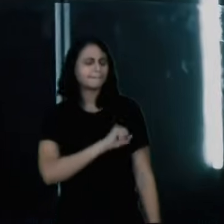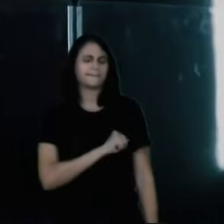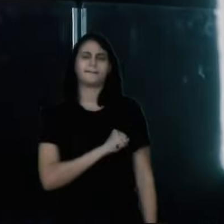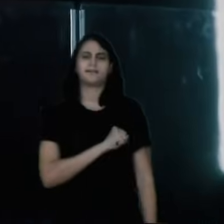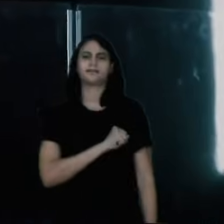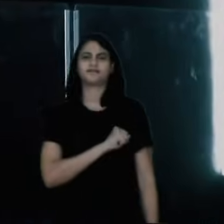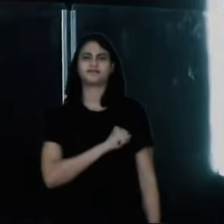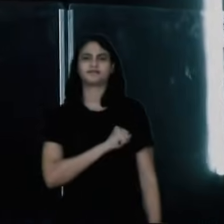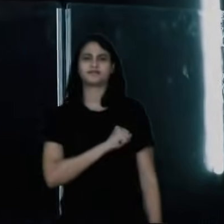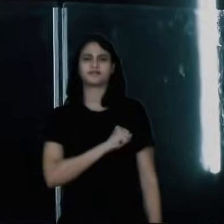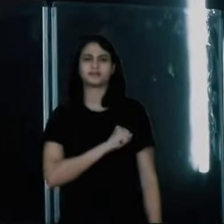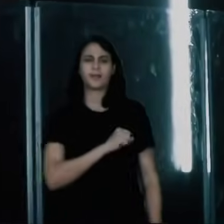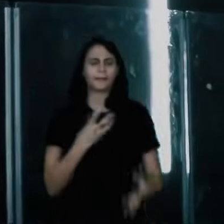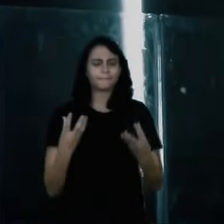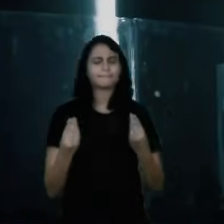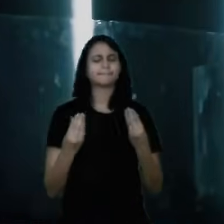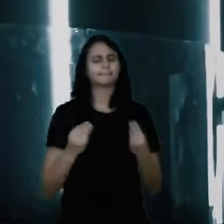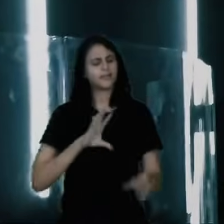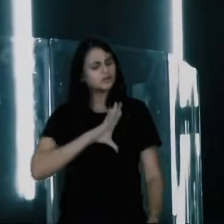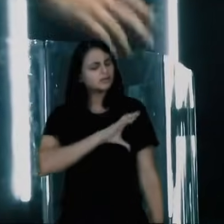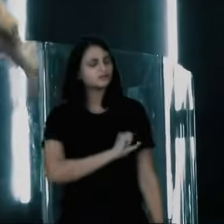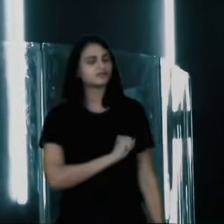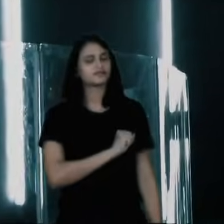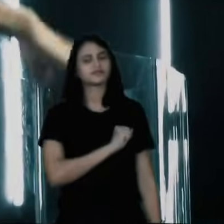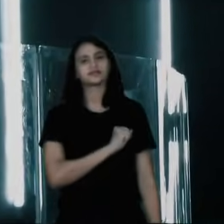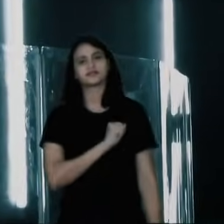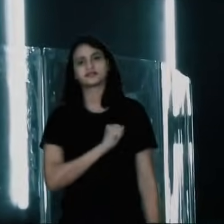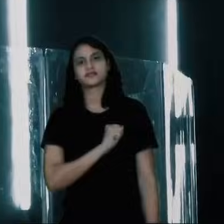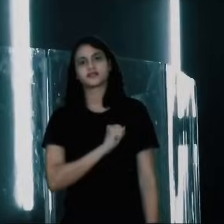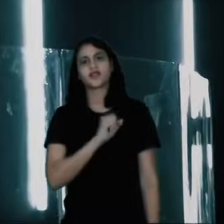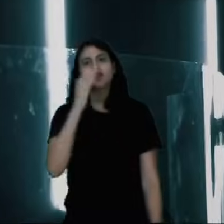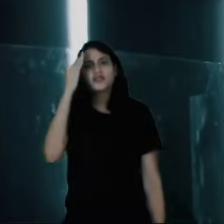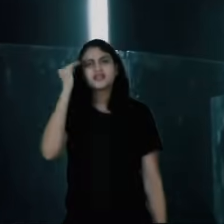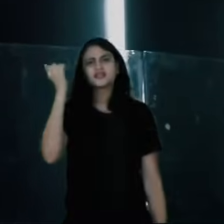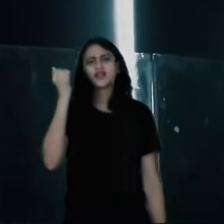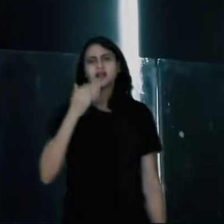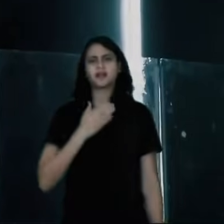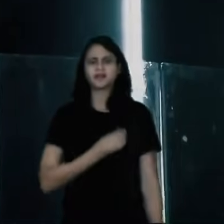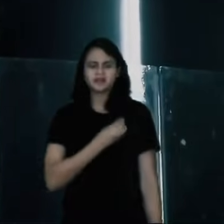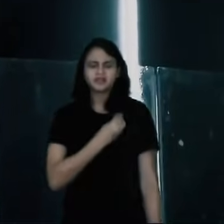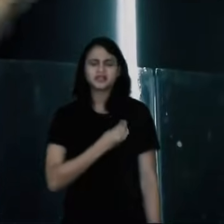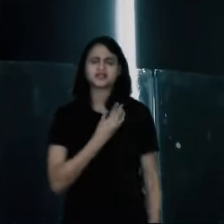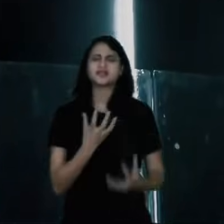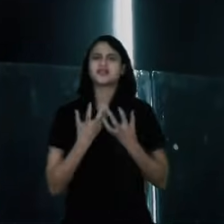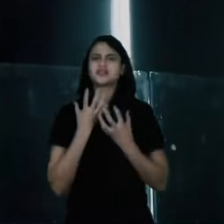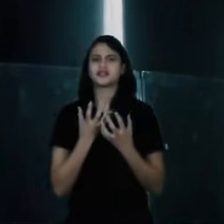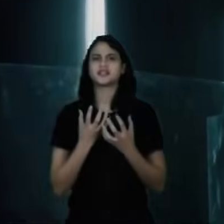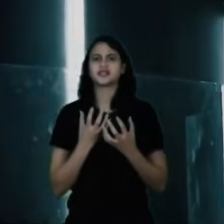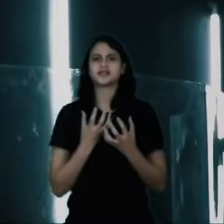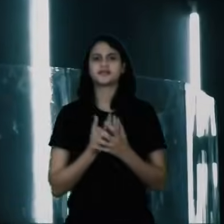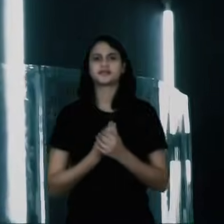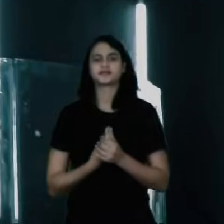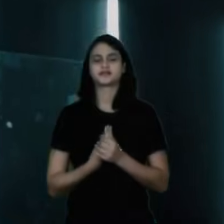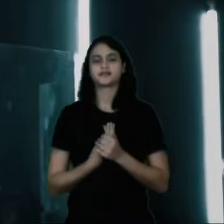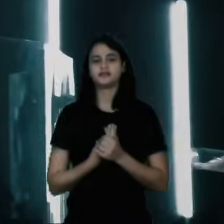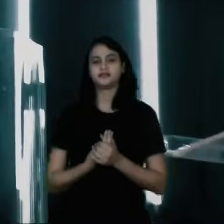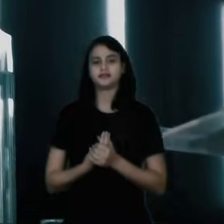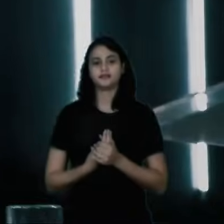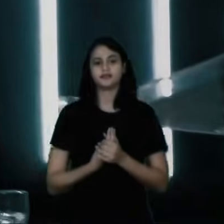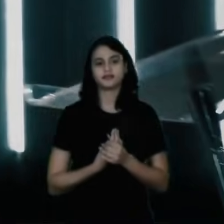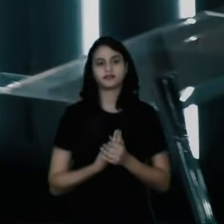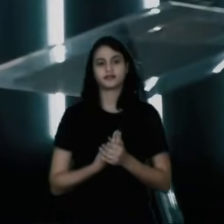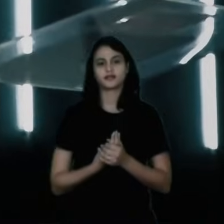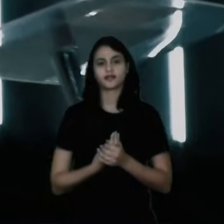amor. Você sabe qual é o maior desejo da minha vida com quem fala mal de mim?